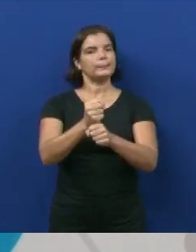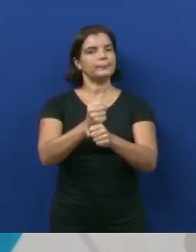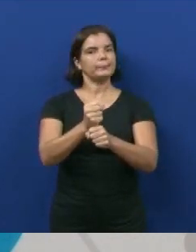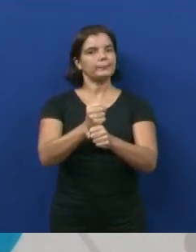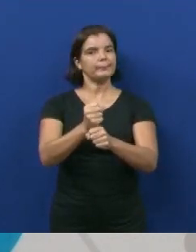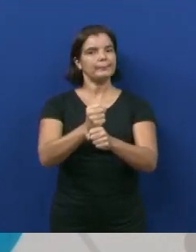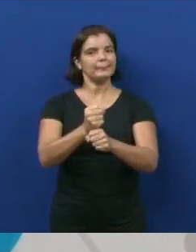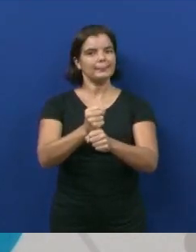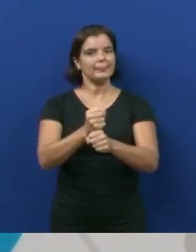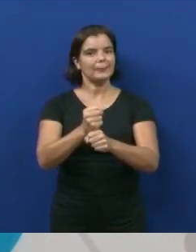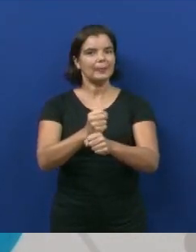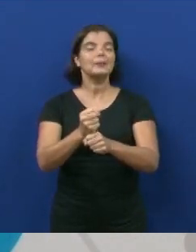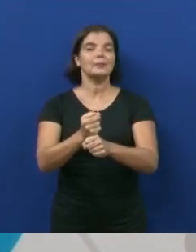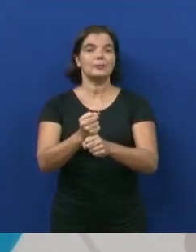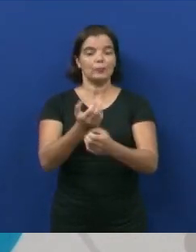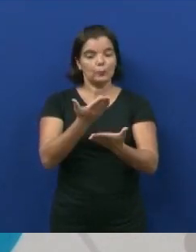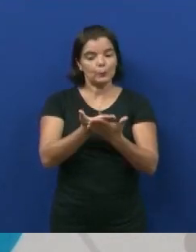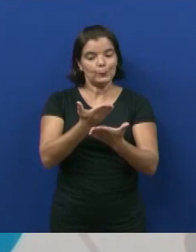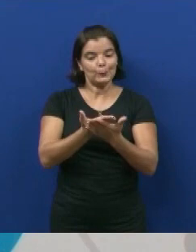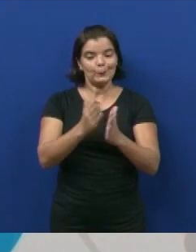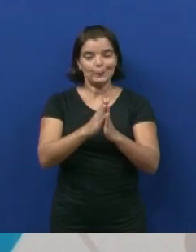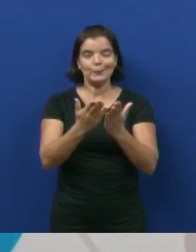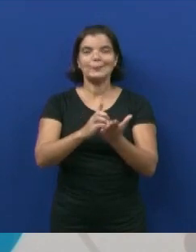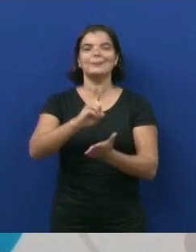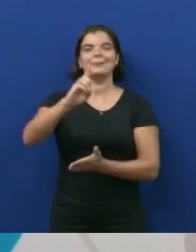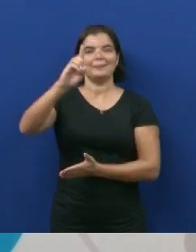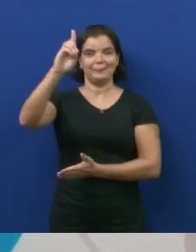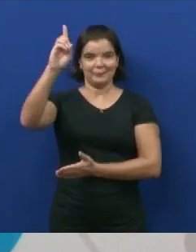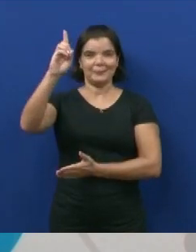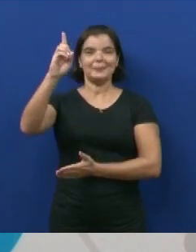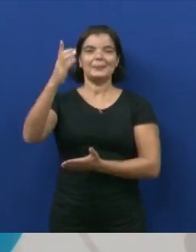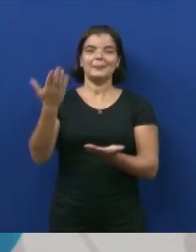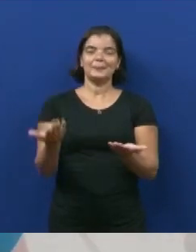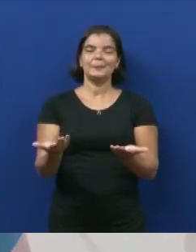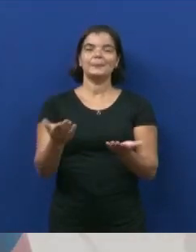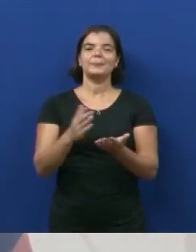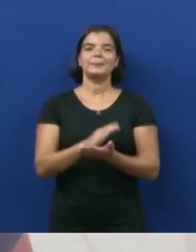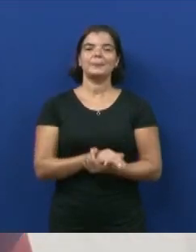né, de teologia, principalmente pela